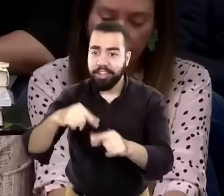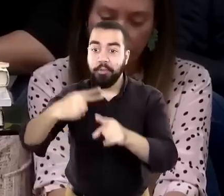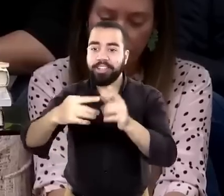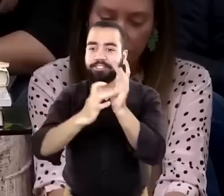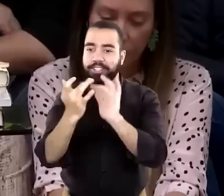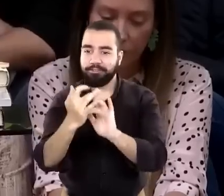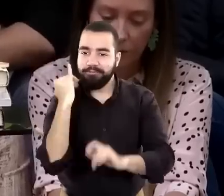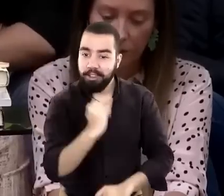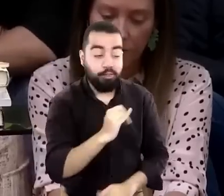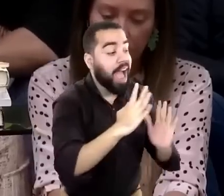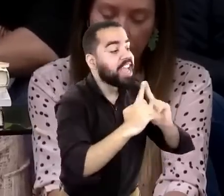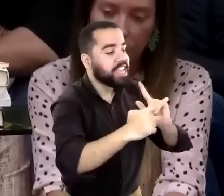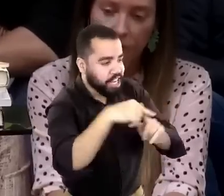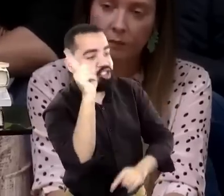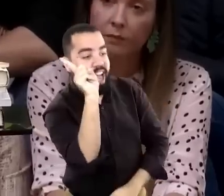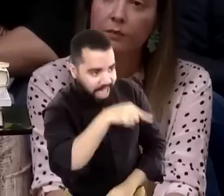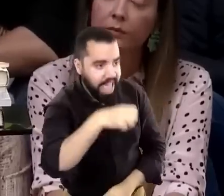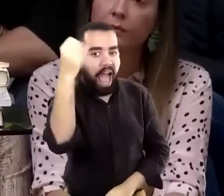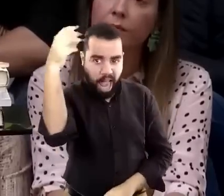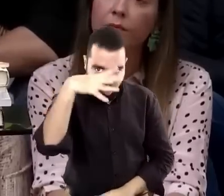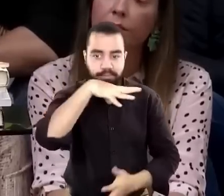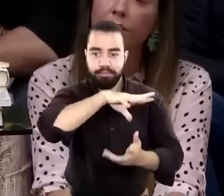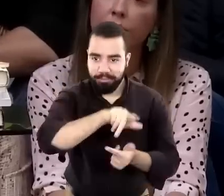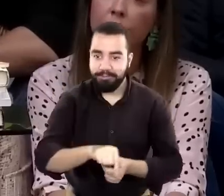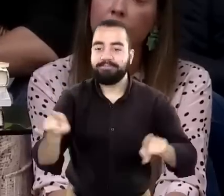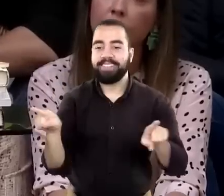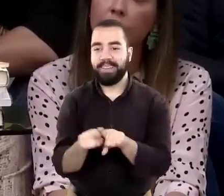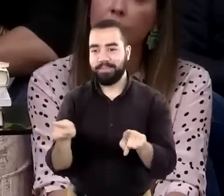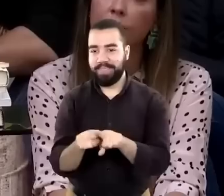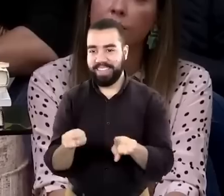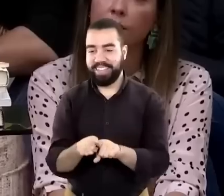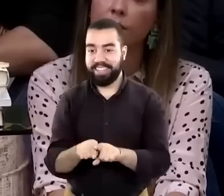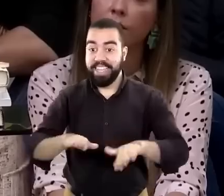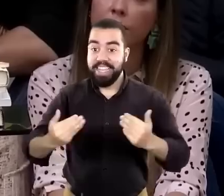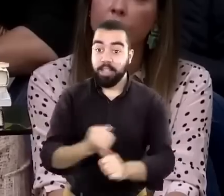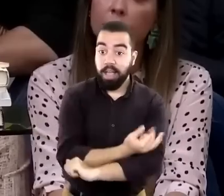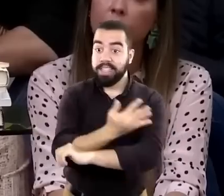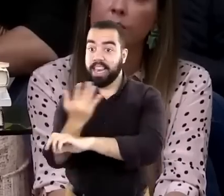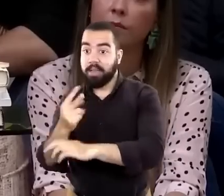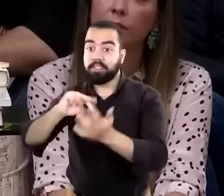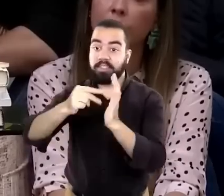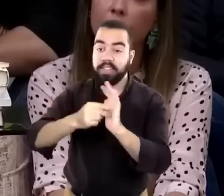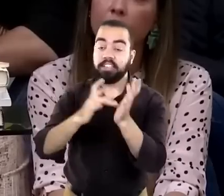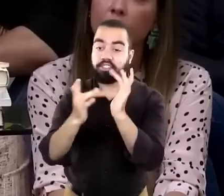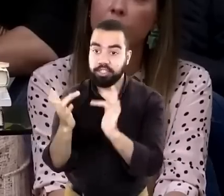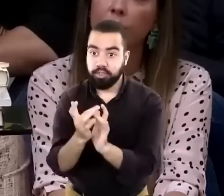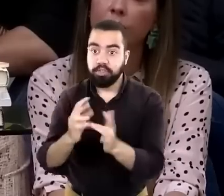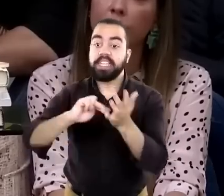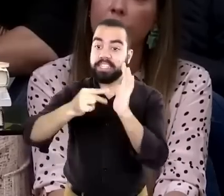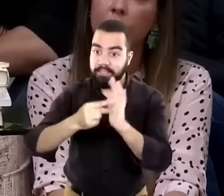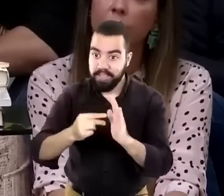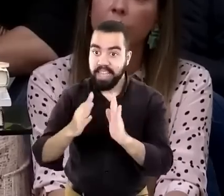é um símbolo não só de Cristo, mas também da sua igreja. Agora,